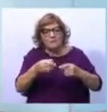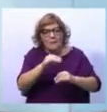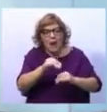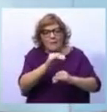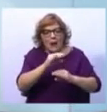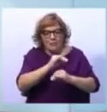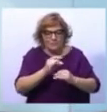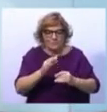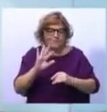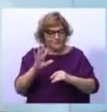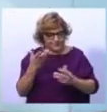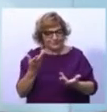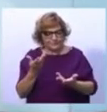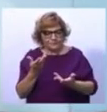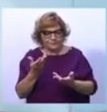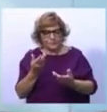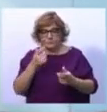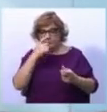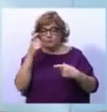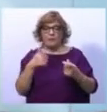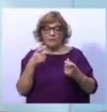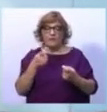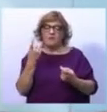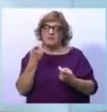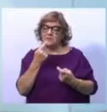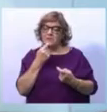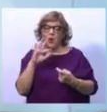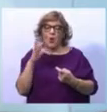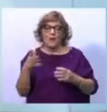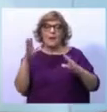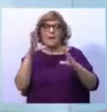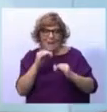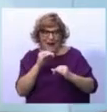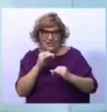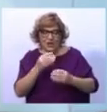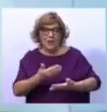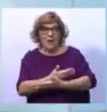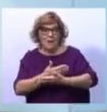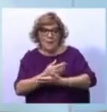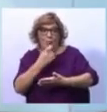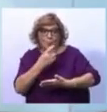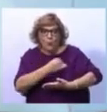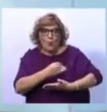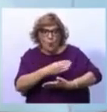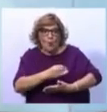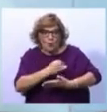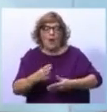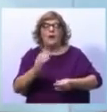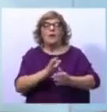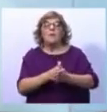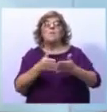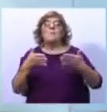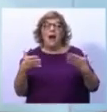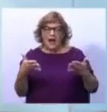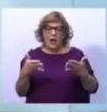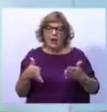materno. E, portanto, as pessoas têm que perceber que quanto mais vezes puserem o bebê na mama, maior,